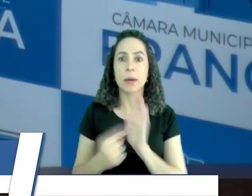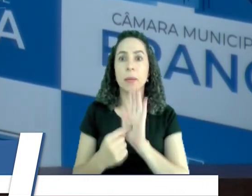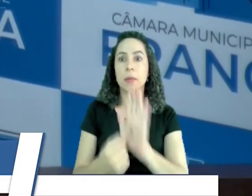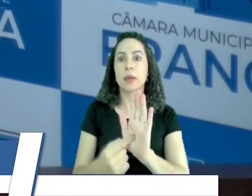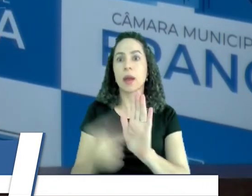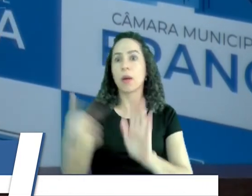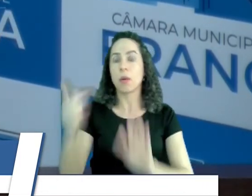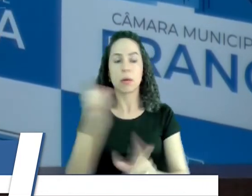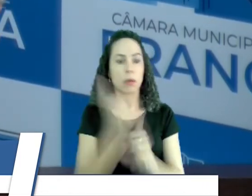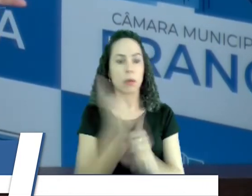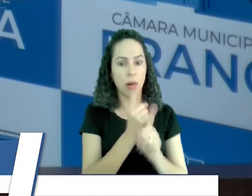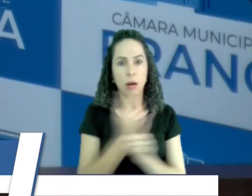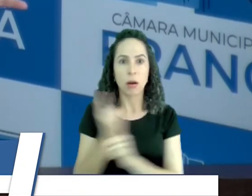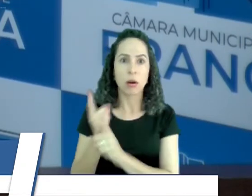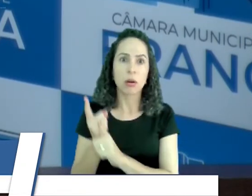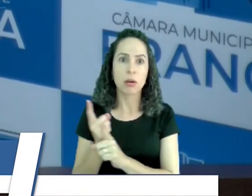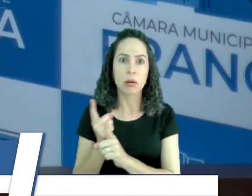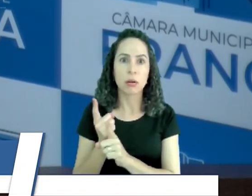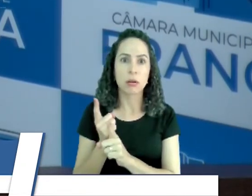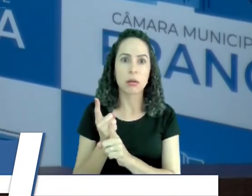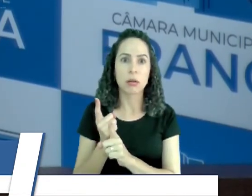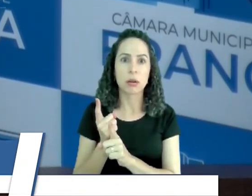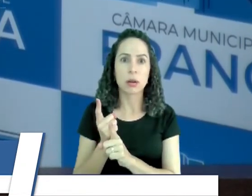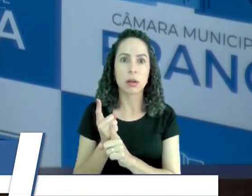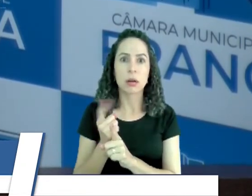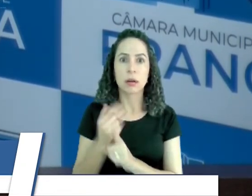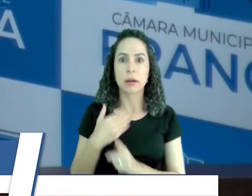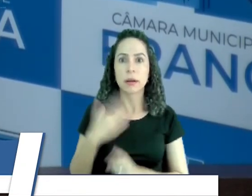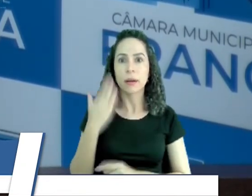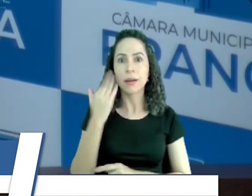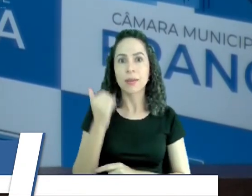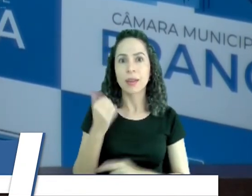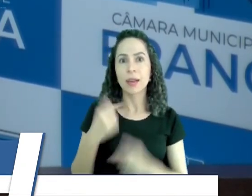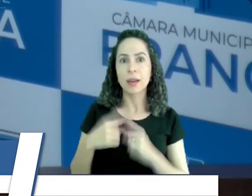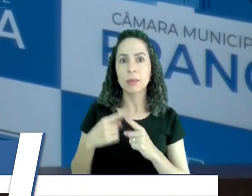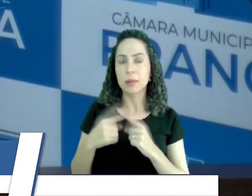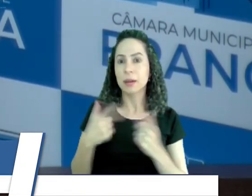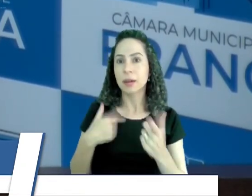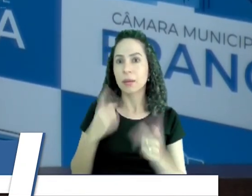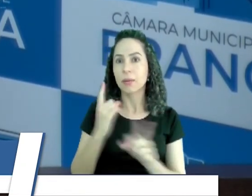administração saiba do que foi feito. Eu posso falar isso porque foi assim que eu peguei